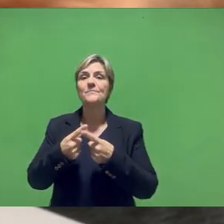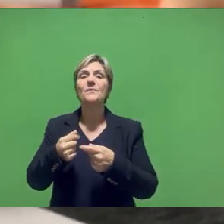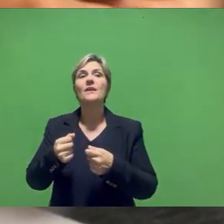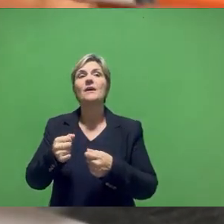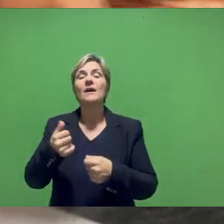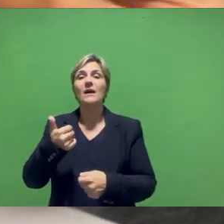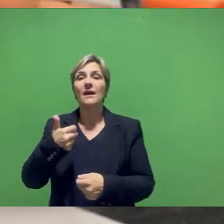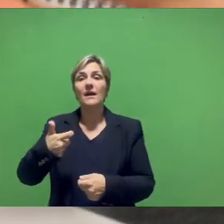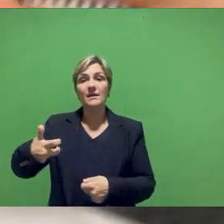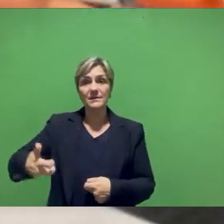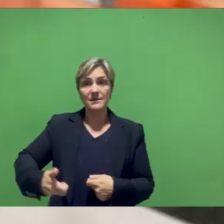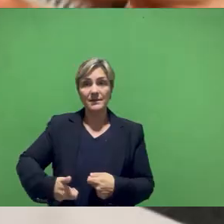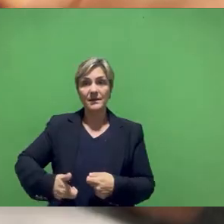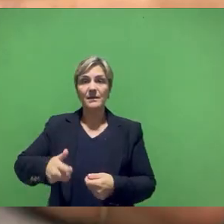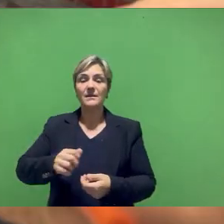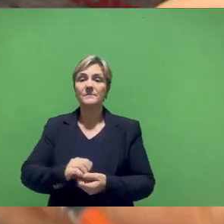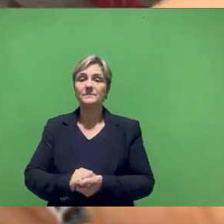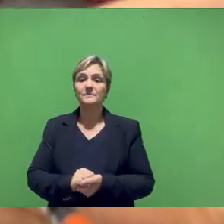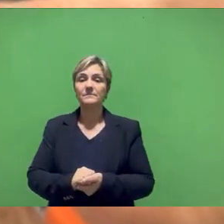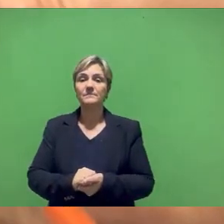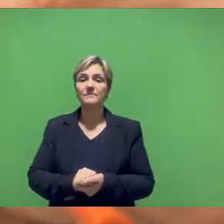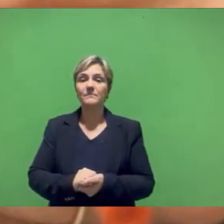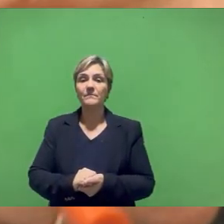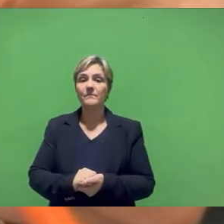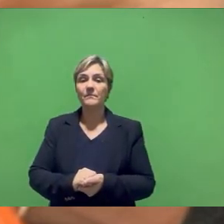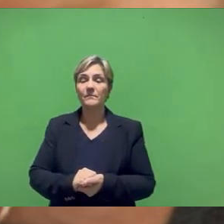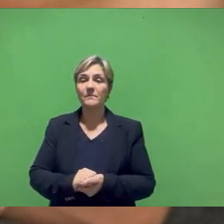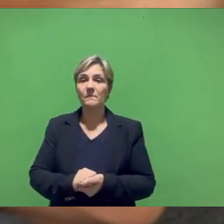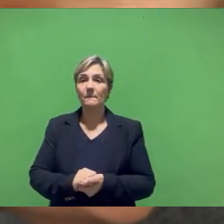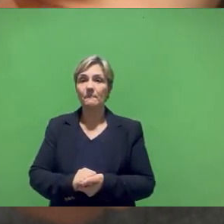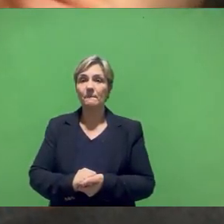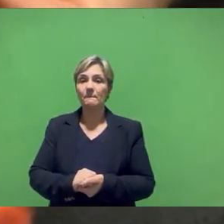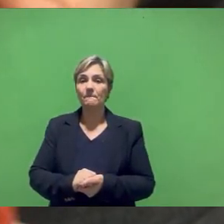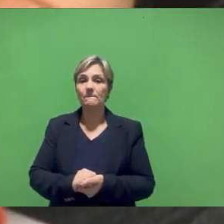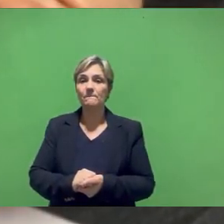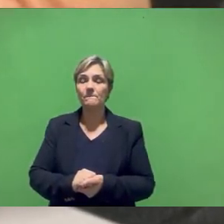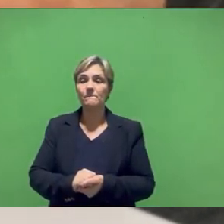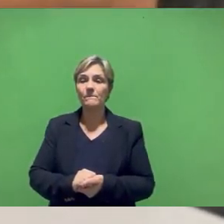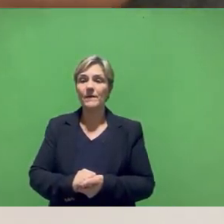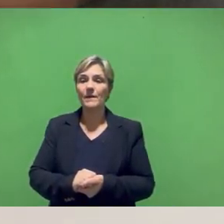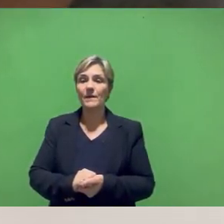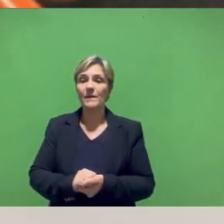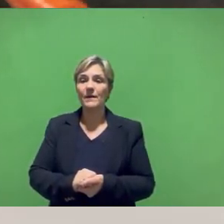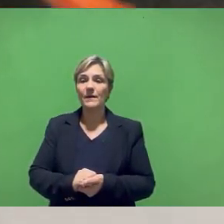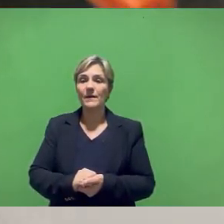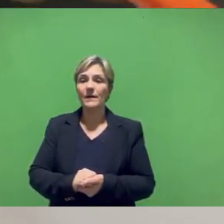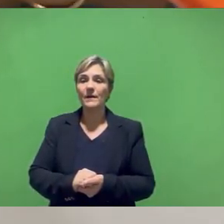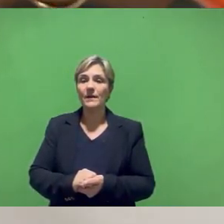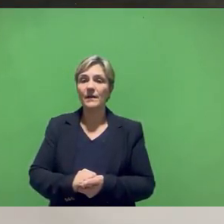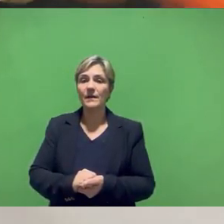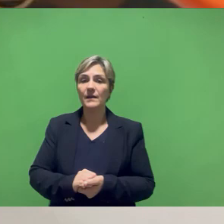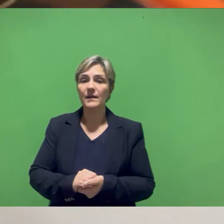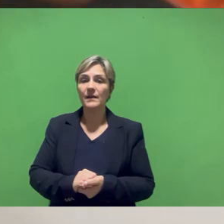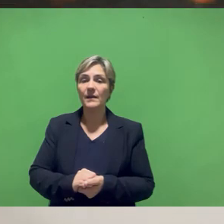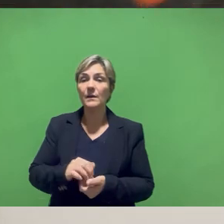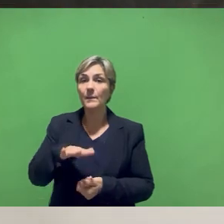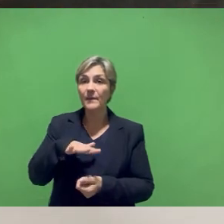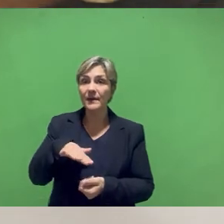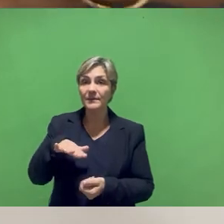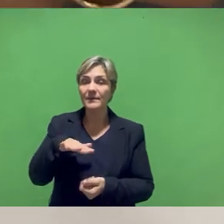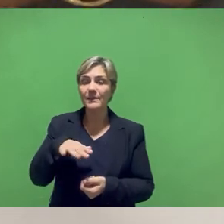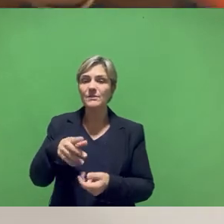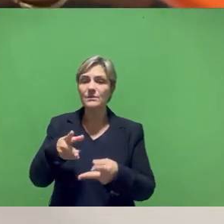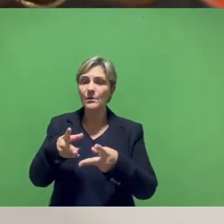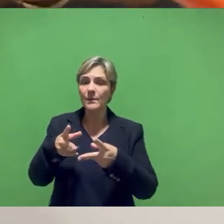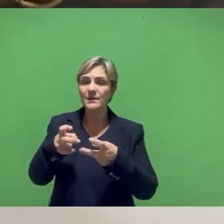seringa, vou tirar essa ponta aqui de trás de proteção, é ambientar, ó, tá vendo que